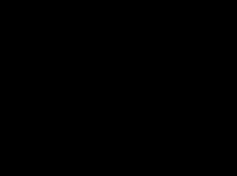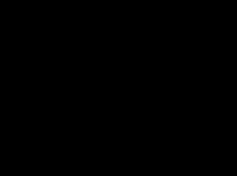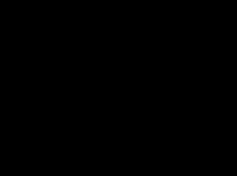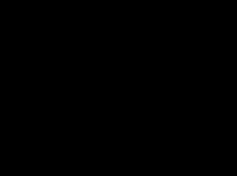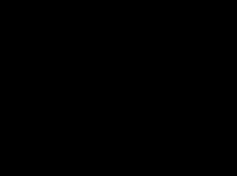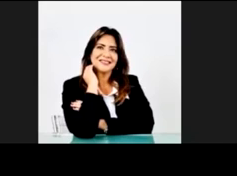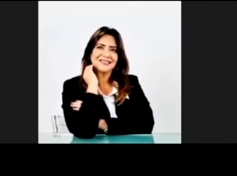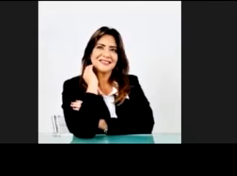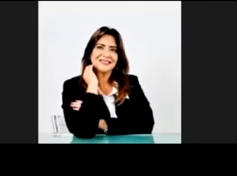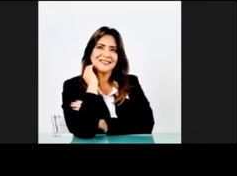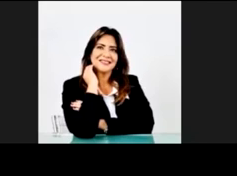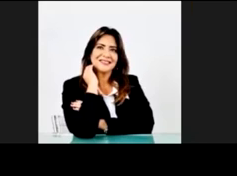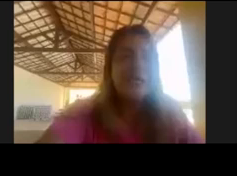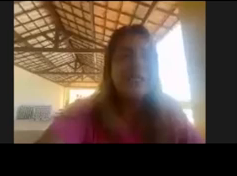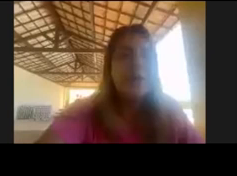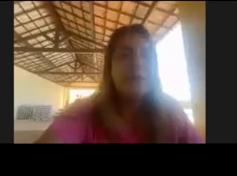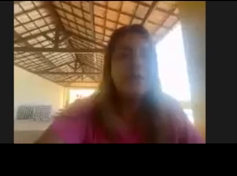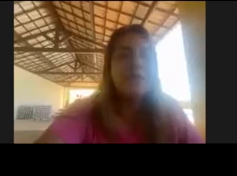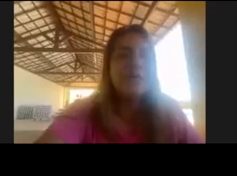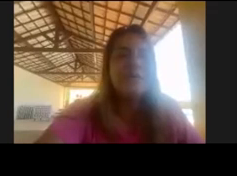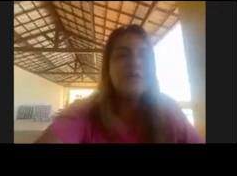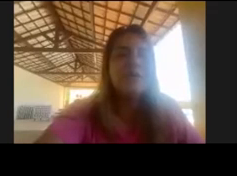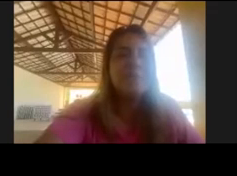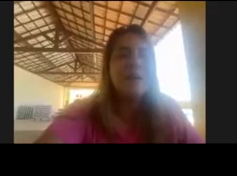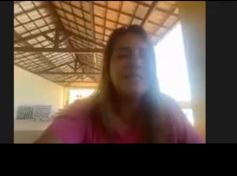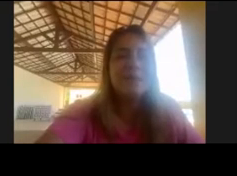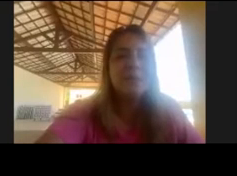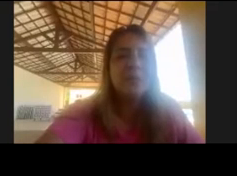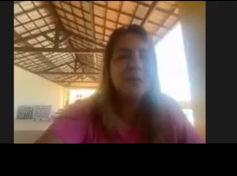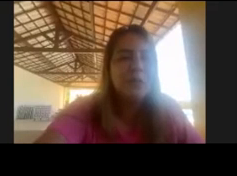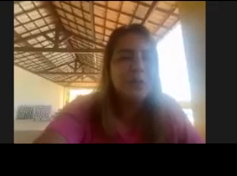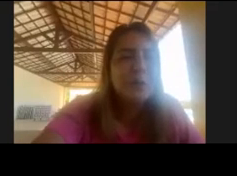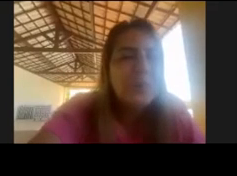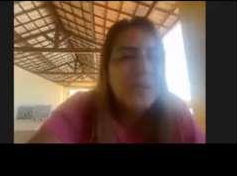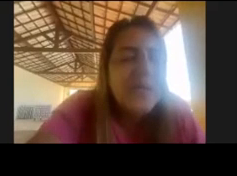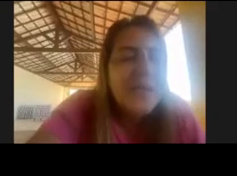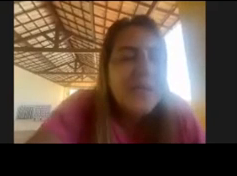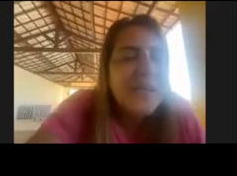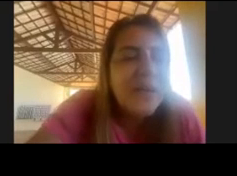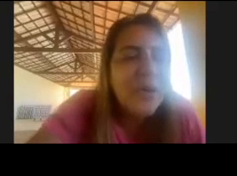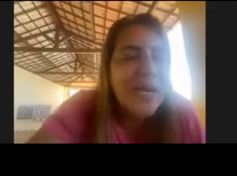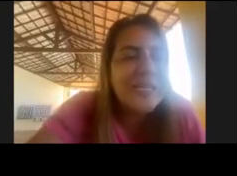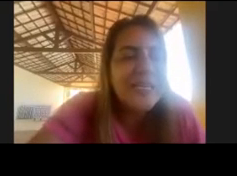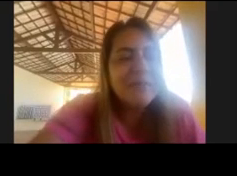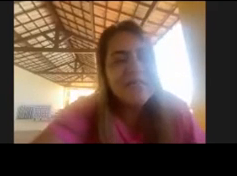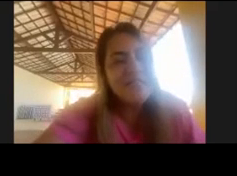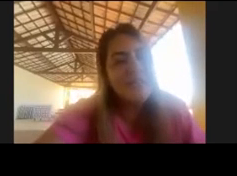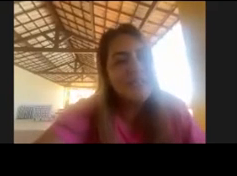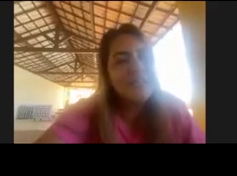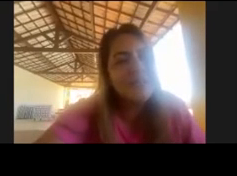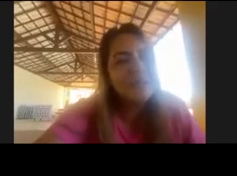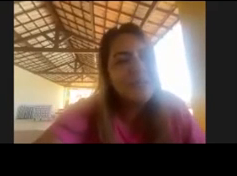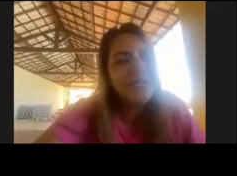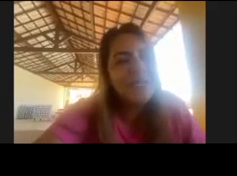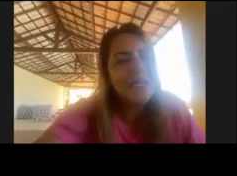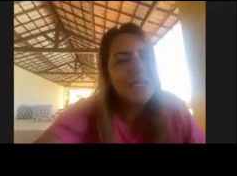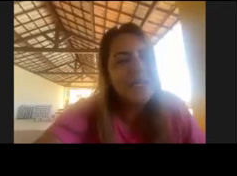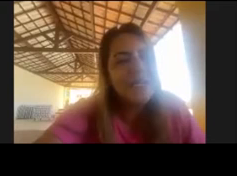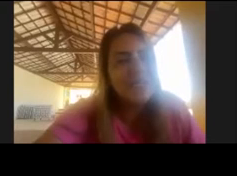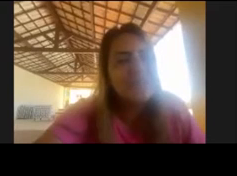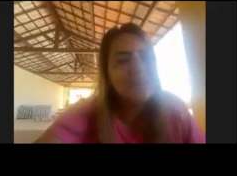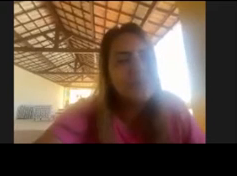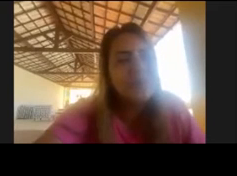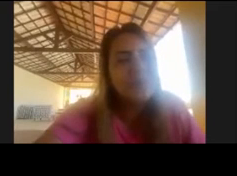aí. Cadê o Sivone? Cadê o povo que todo dia participa muito? Oh, Carina também está dizendo Carinha que está do mesmo jeito.